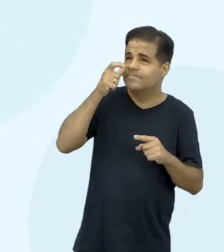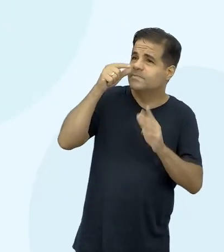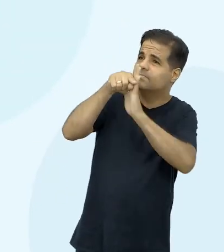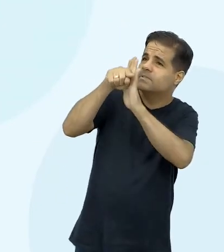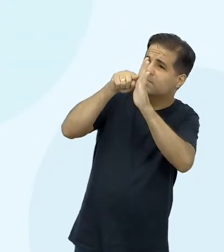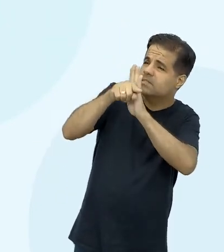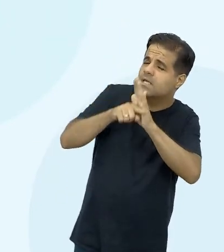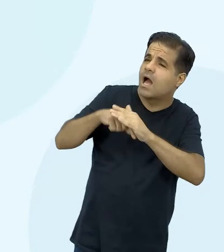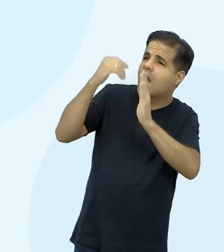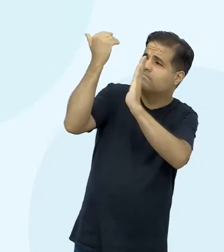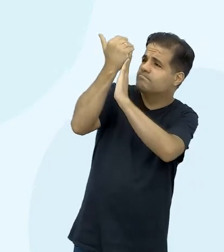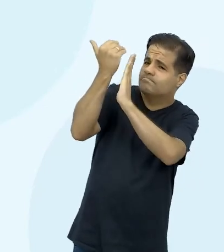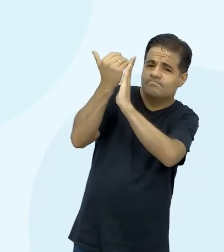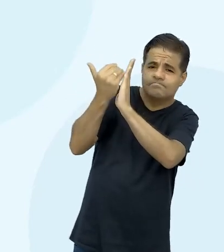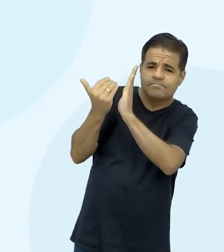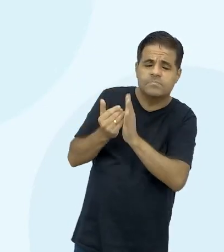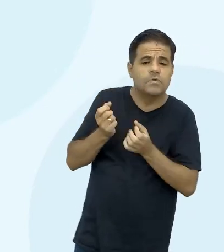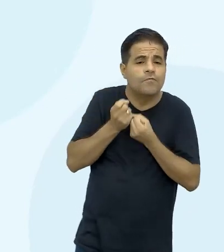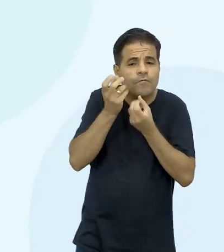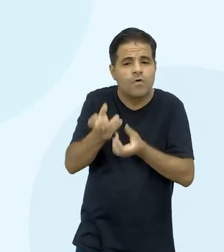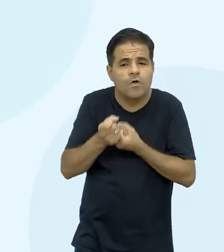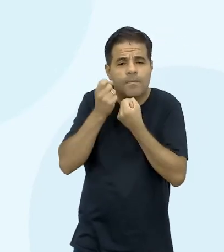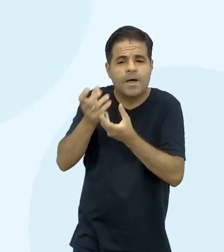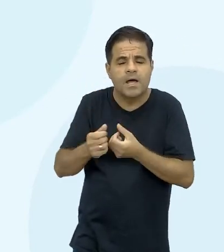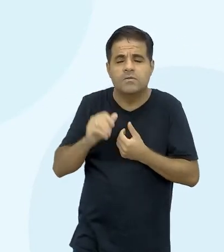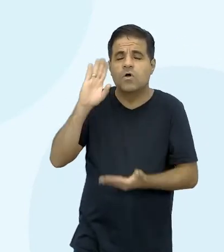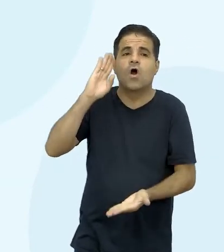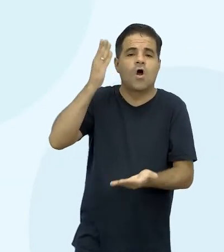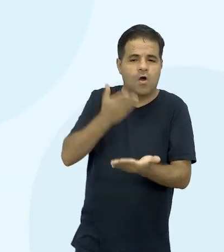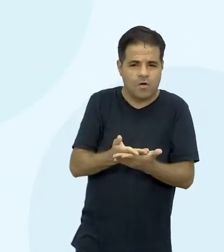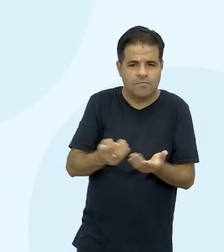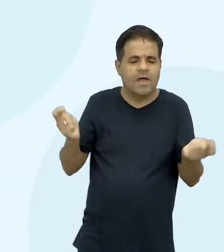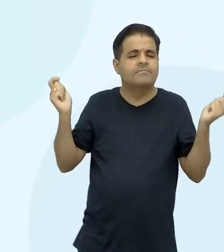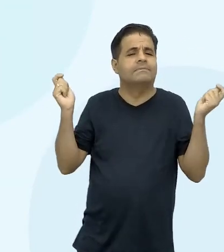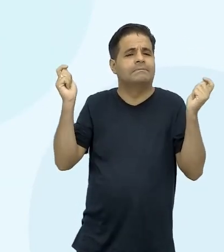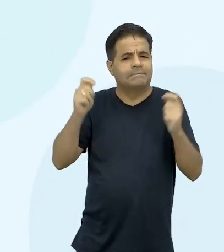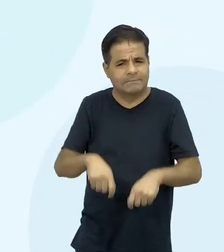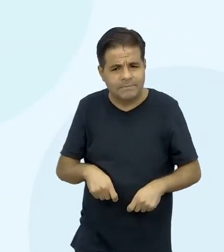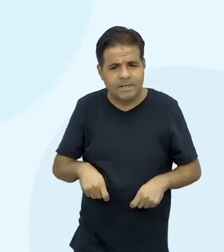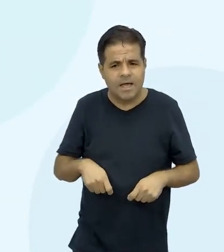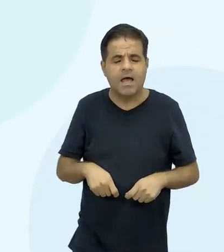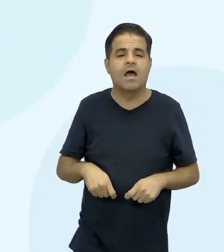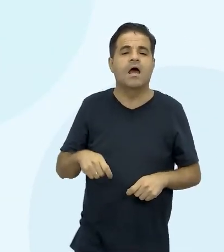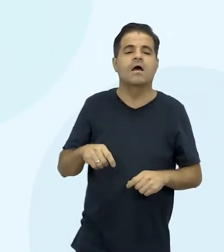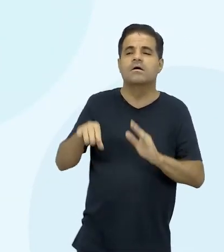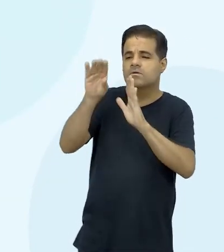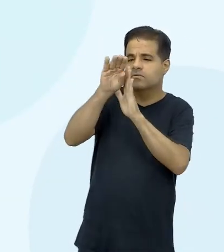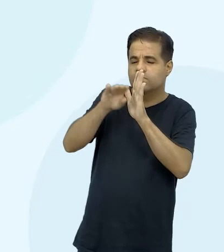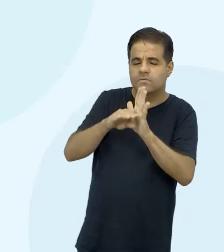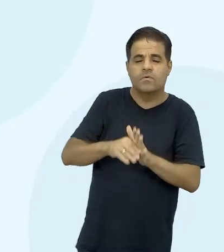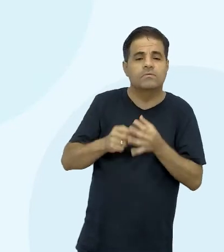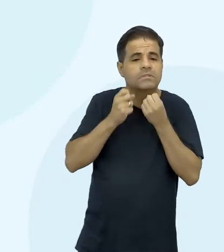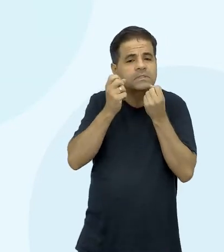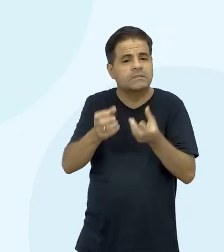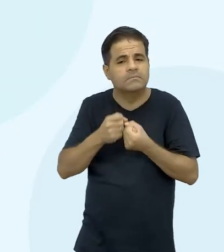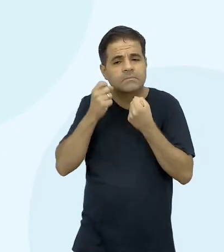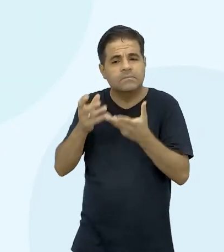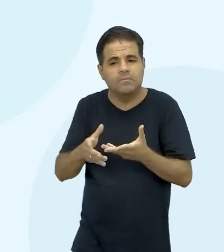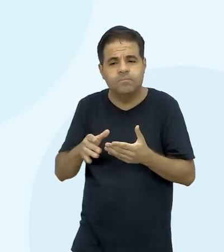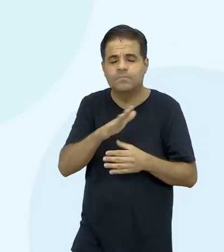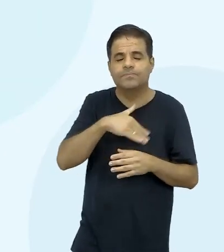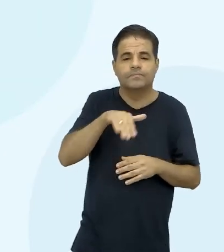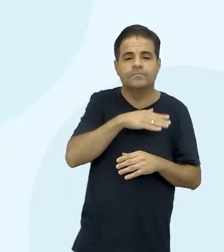em fontes de informação que sejam confiáveis, fontes de dados, né, fontes